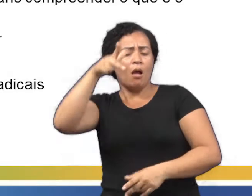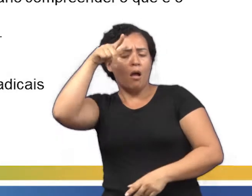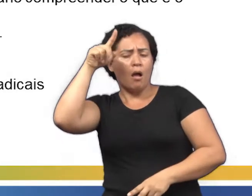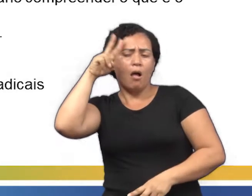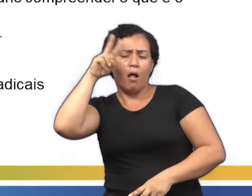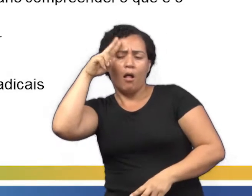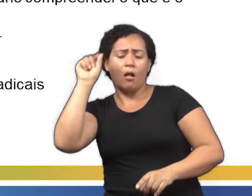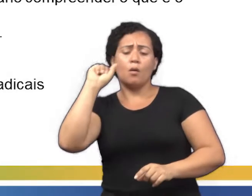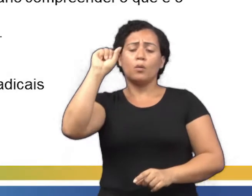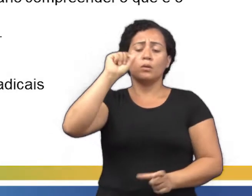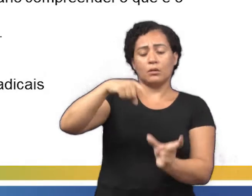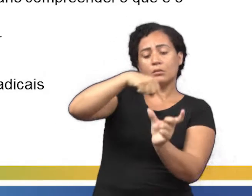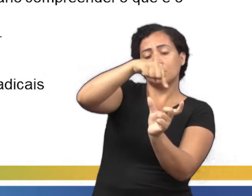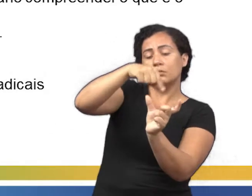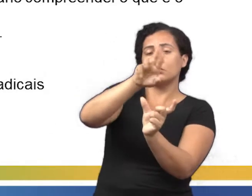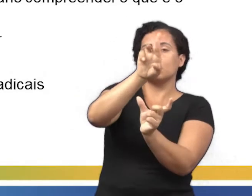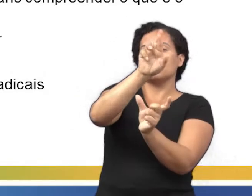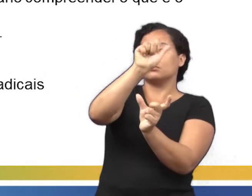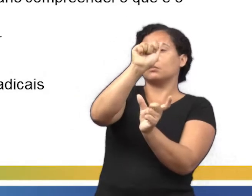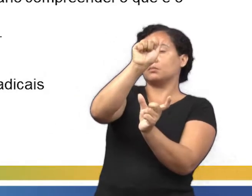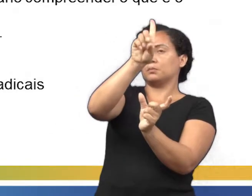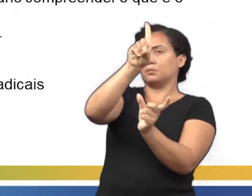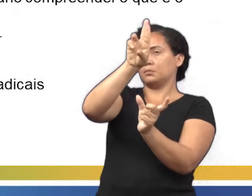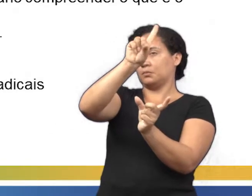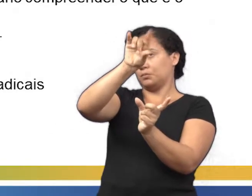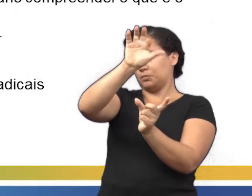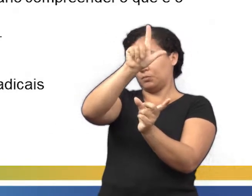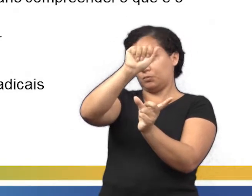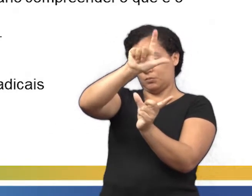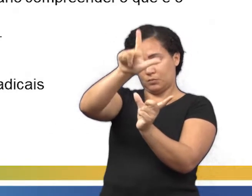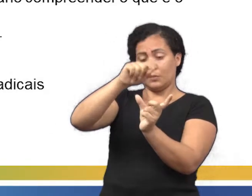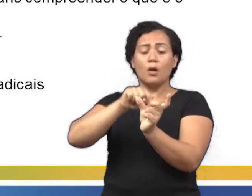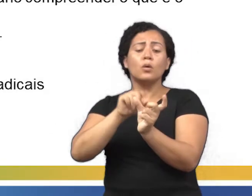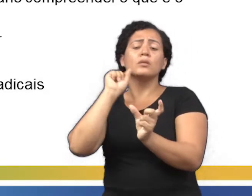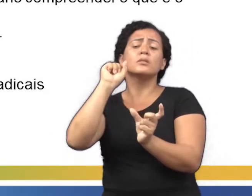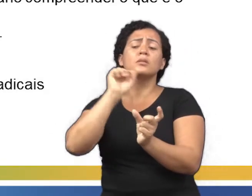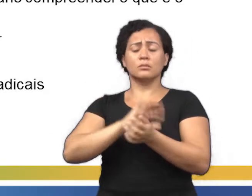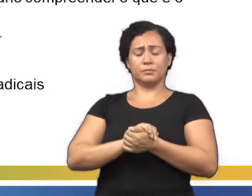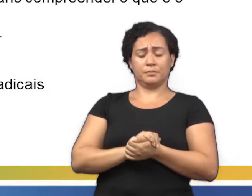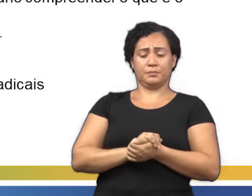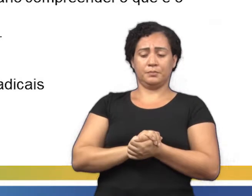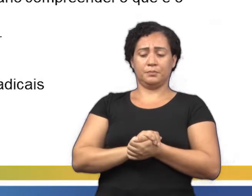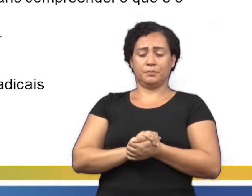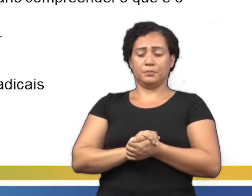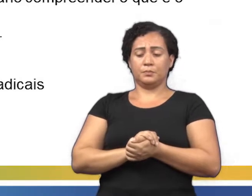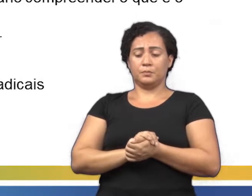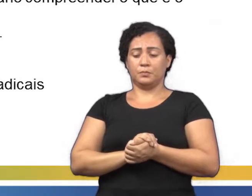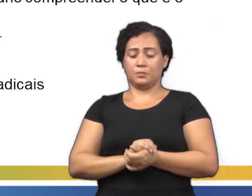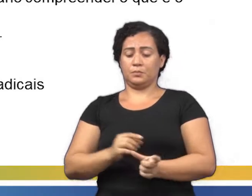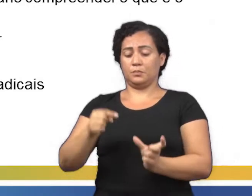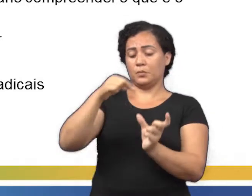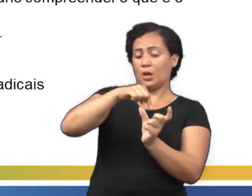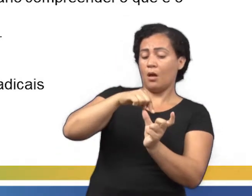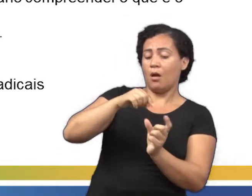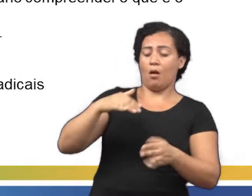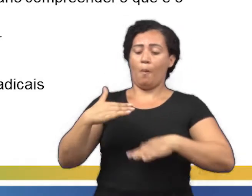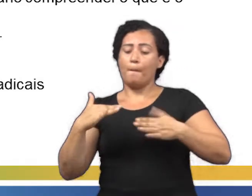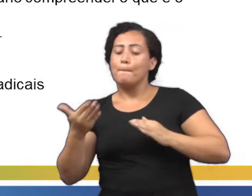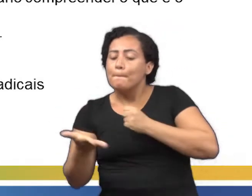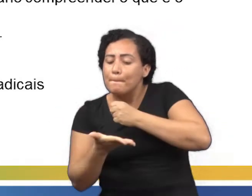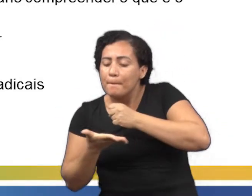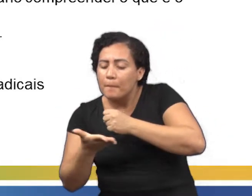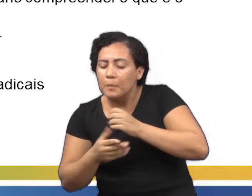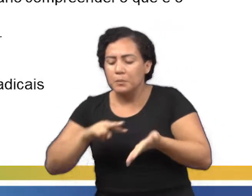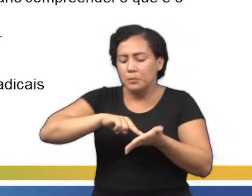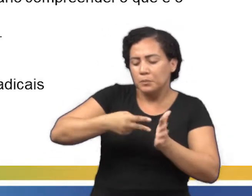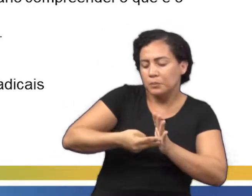relembrar o que é o radical. Então, o que é o radical de uma palavra? É o elemento básico e